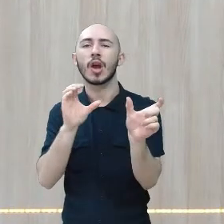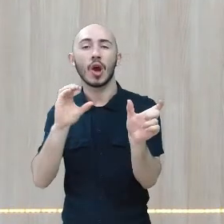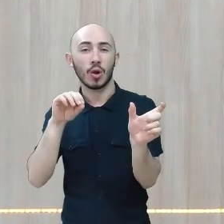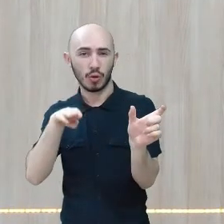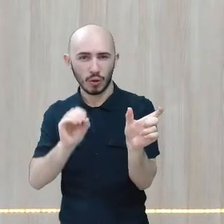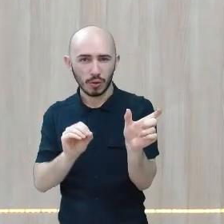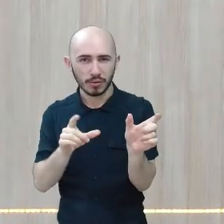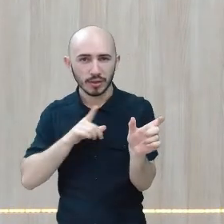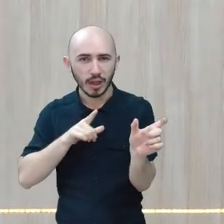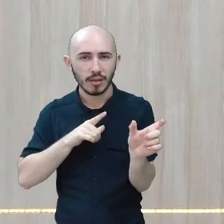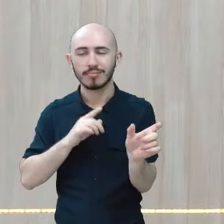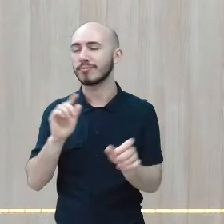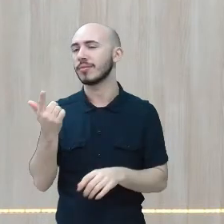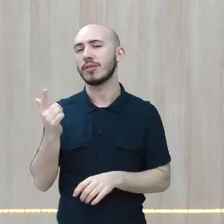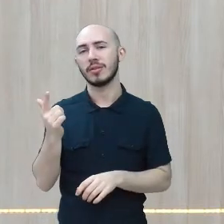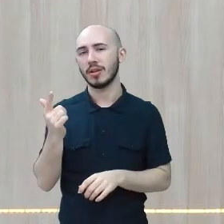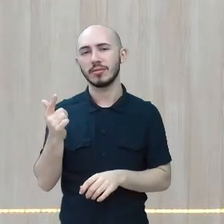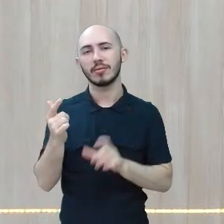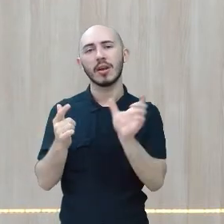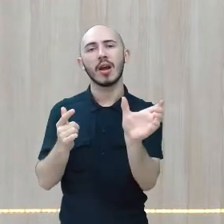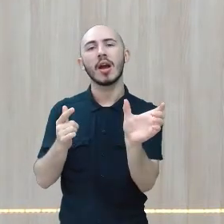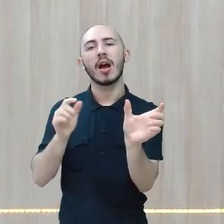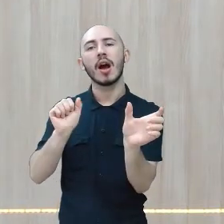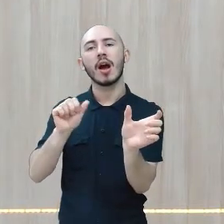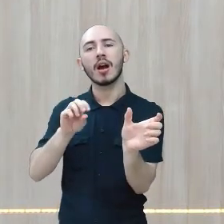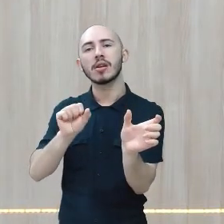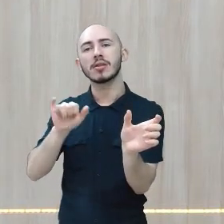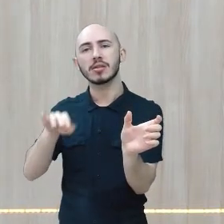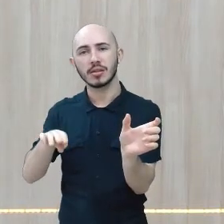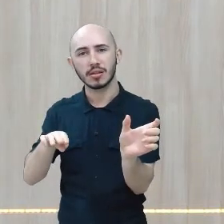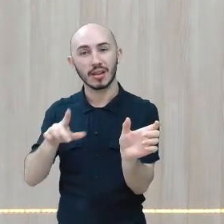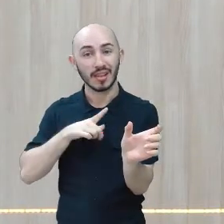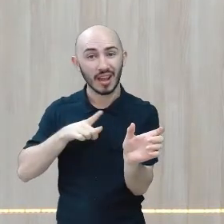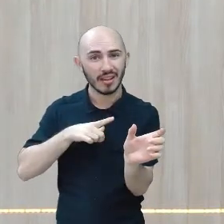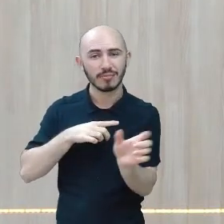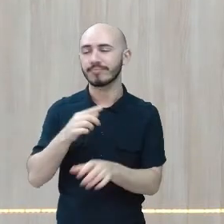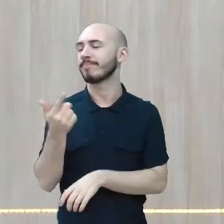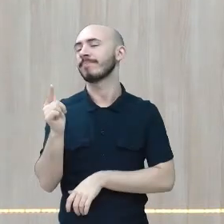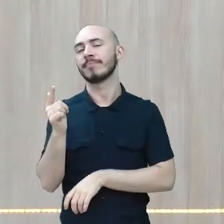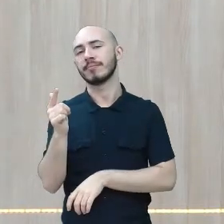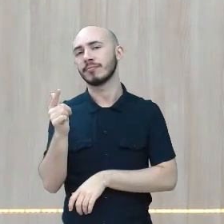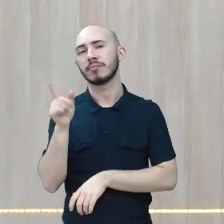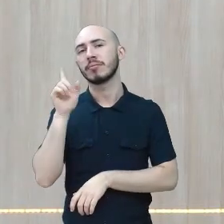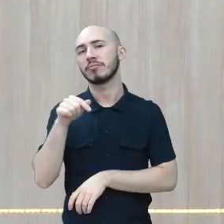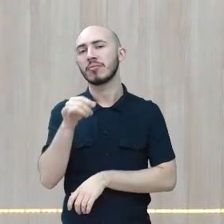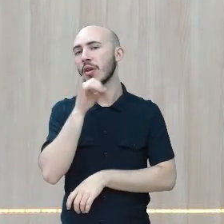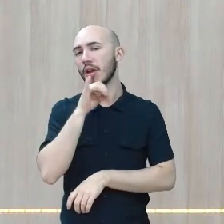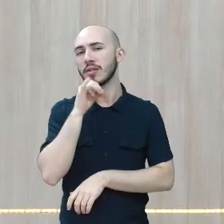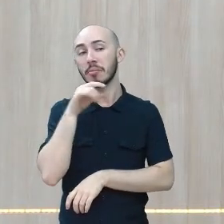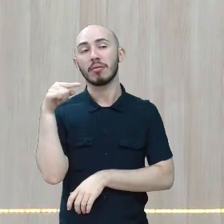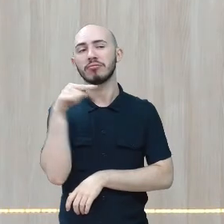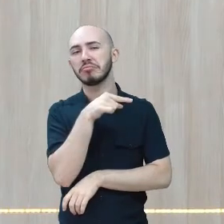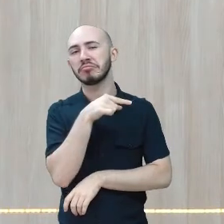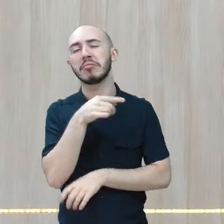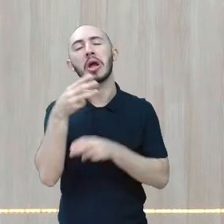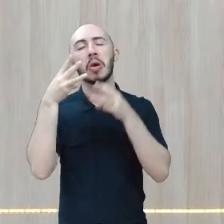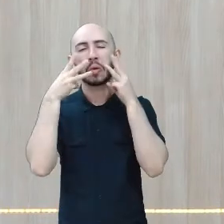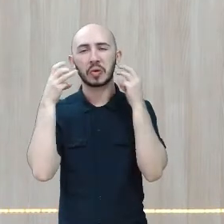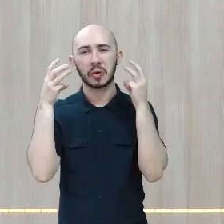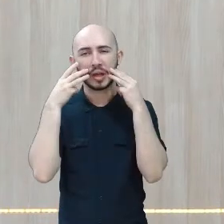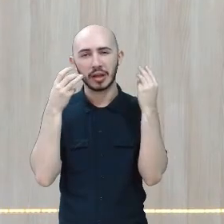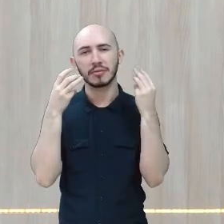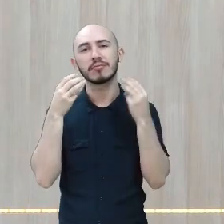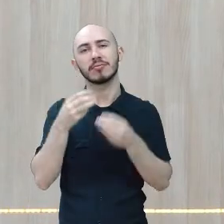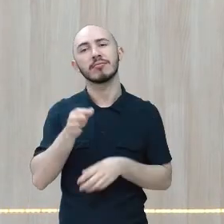assim, tal como. Não tem esses conectivos. Tem Gabriel é um gato, é uma afirmação. Então, é metáfora.